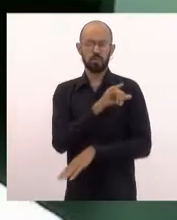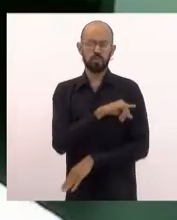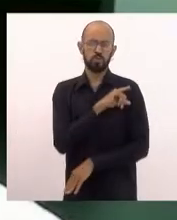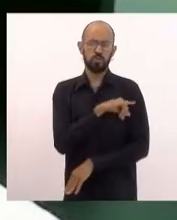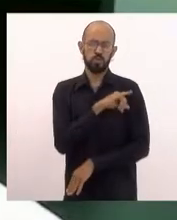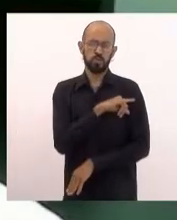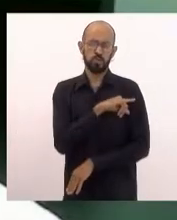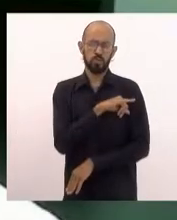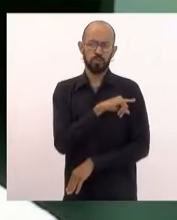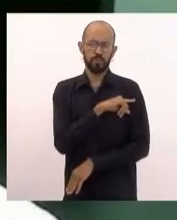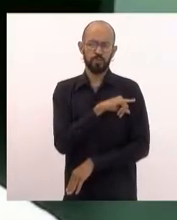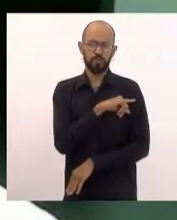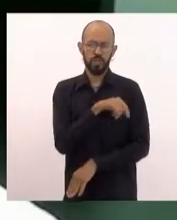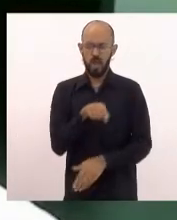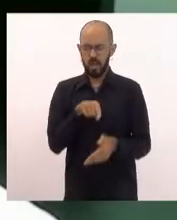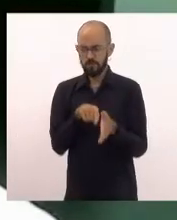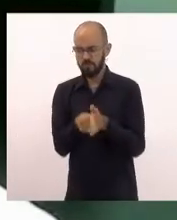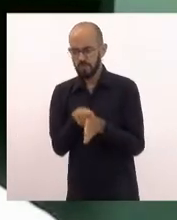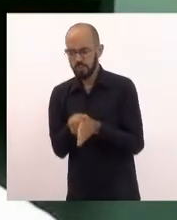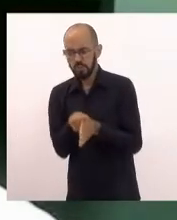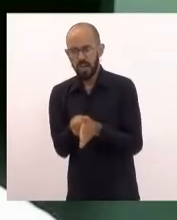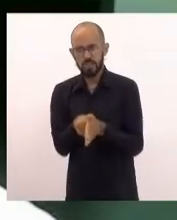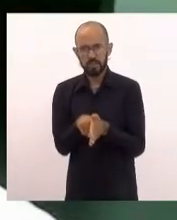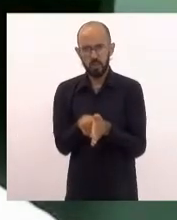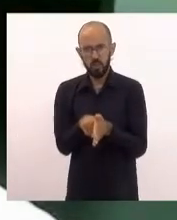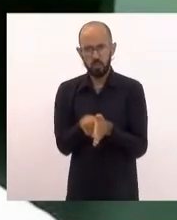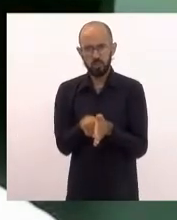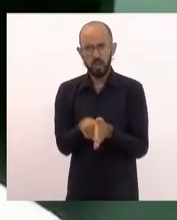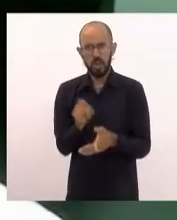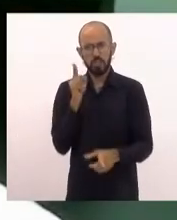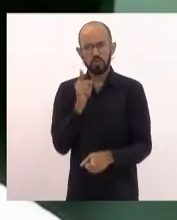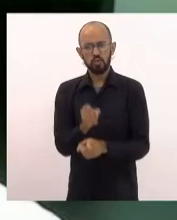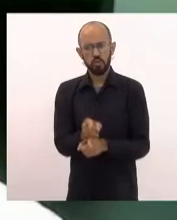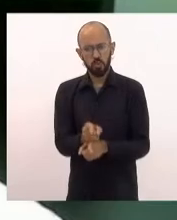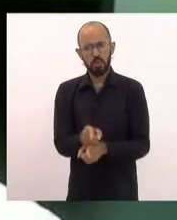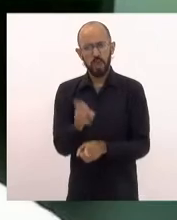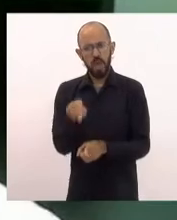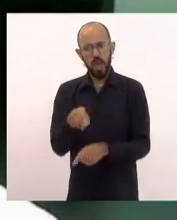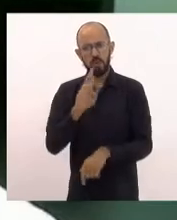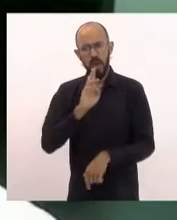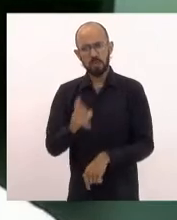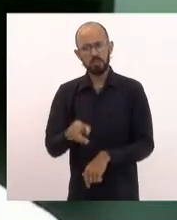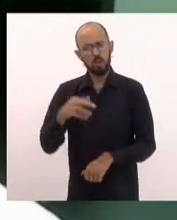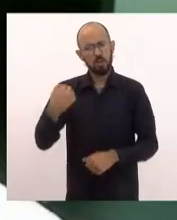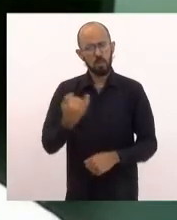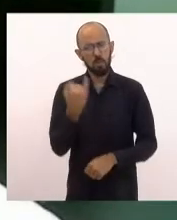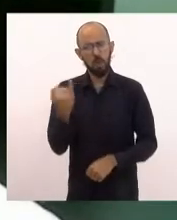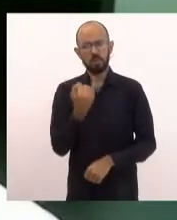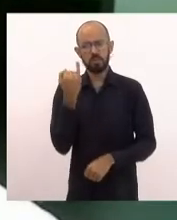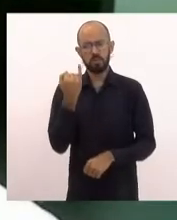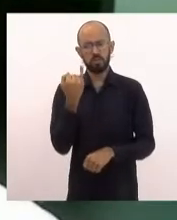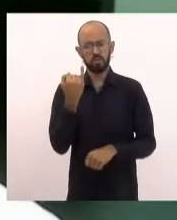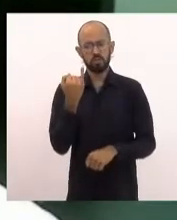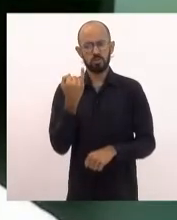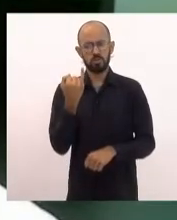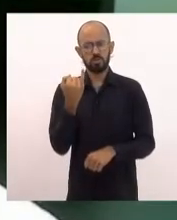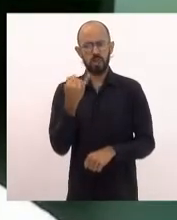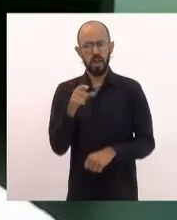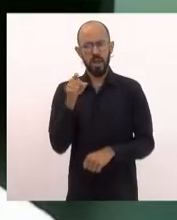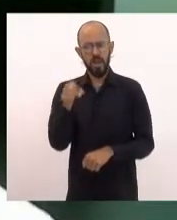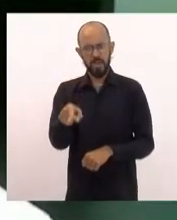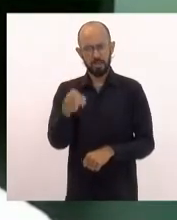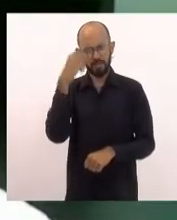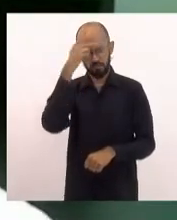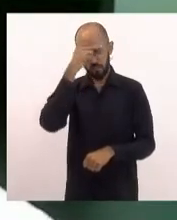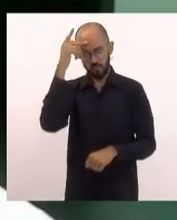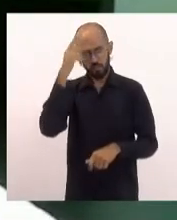apuração e a responsabilização do homicídio de Moise é uma resposta necessária para estas pessoas e